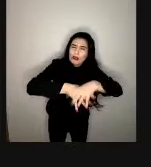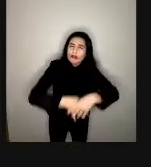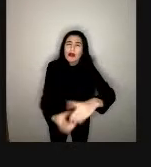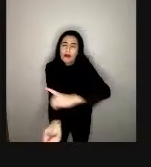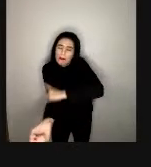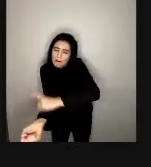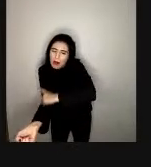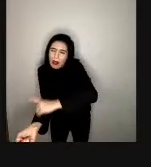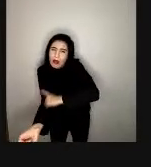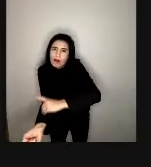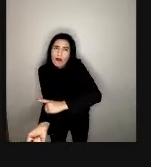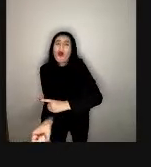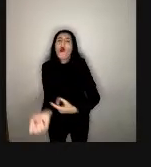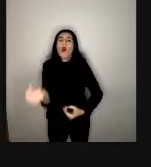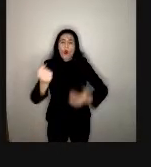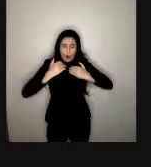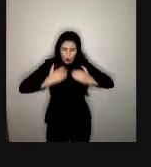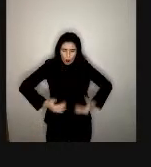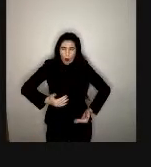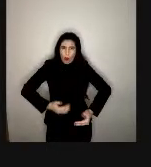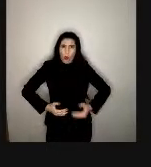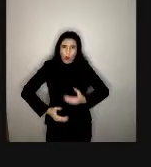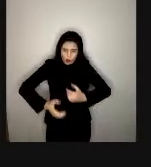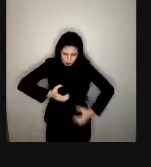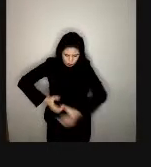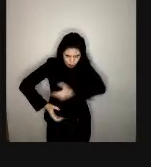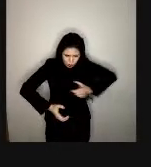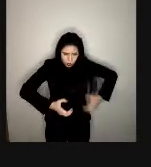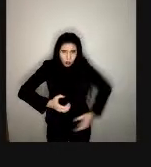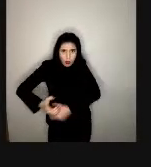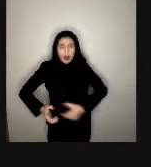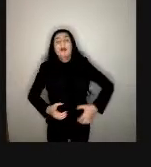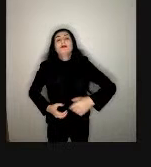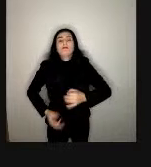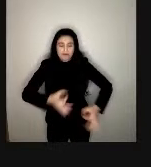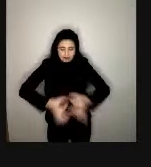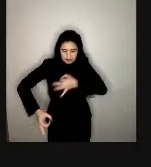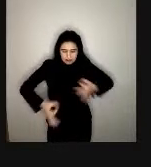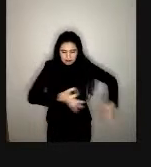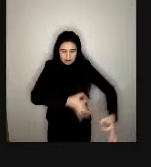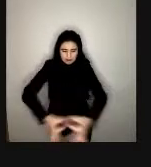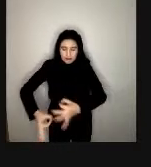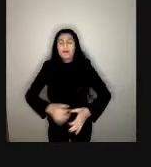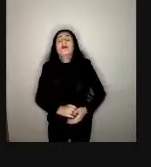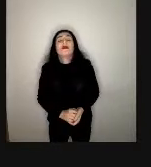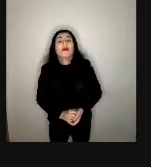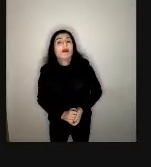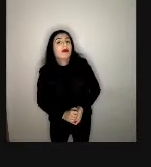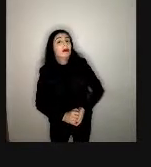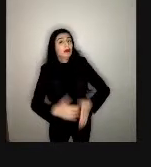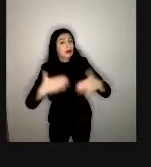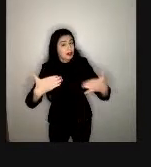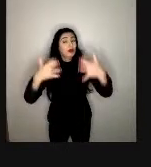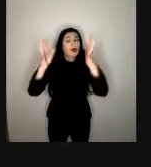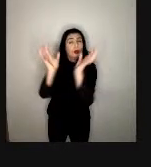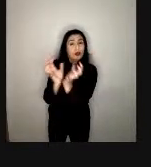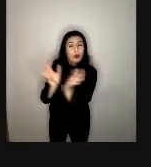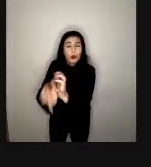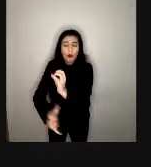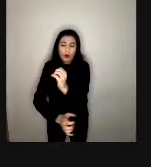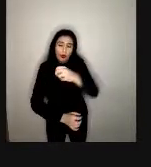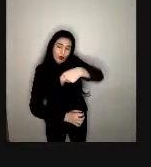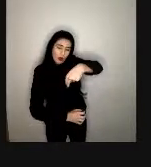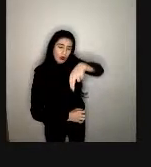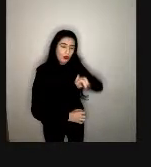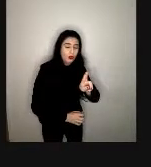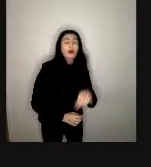cardiovasculares e câncer, que ia acontecer ao mesmo tempo que a Assembleia Geral da ONU, em 2011,